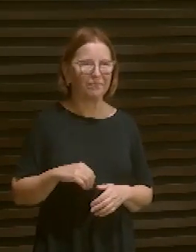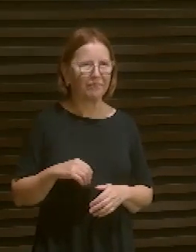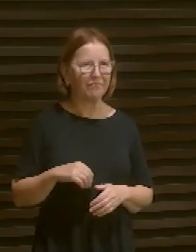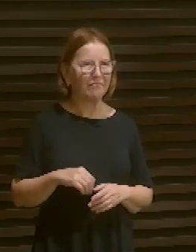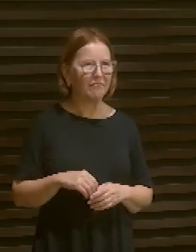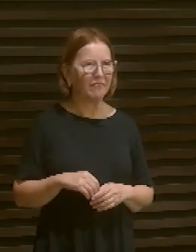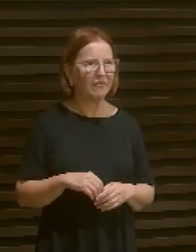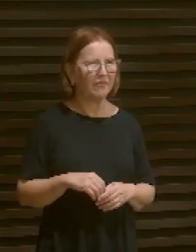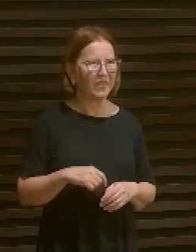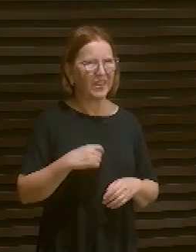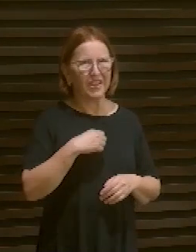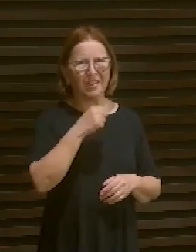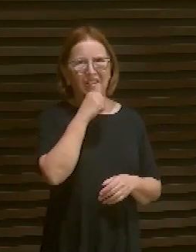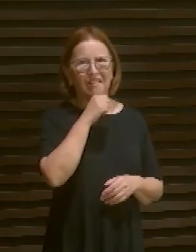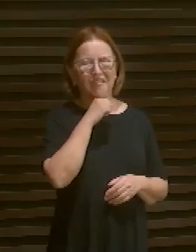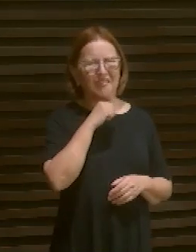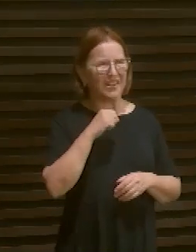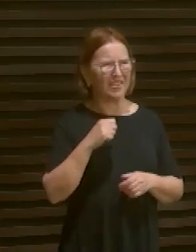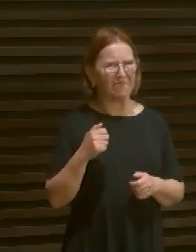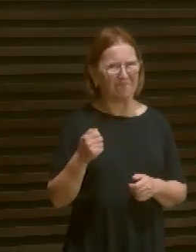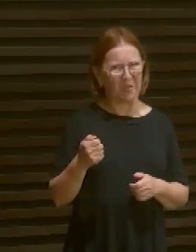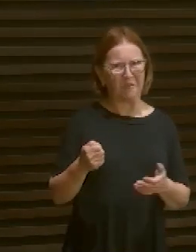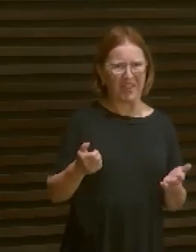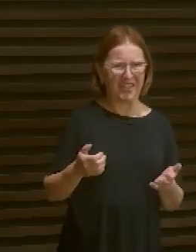Um velho covarde,